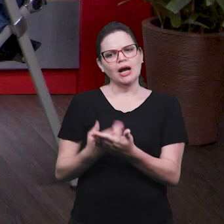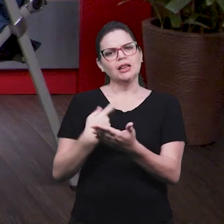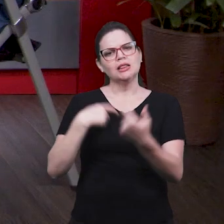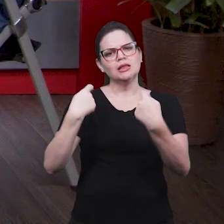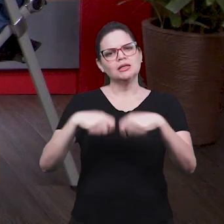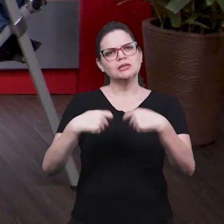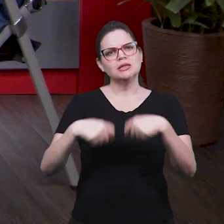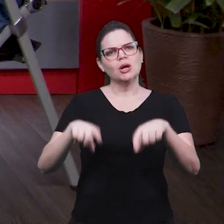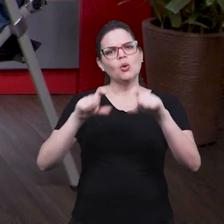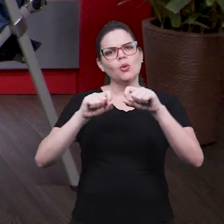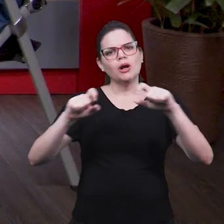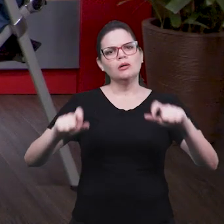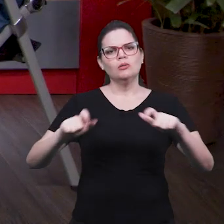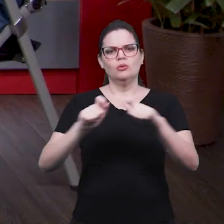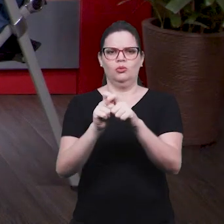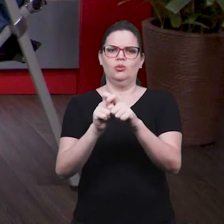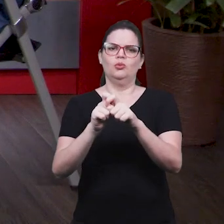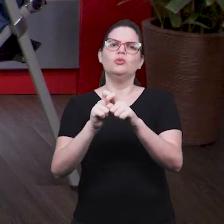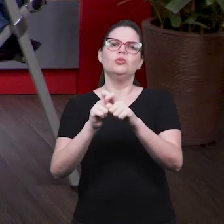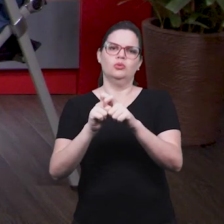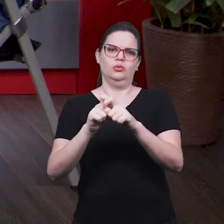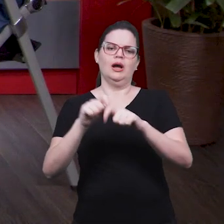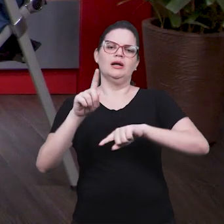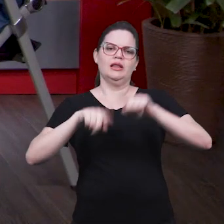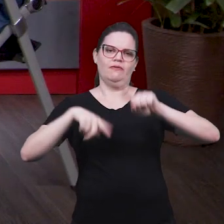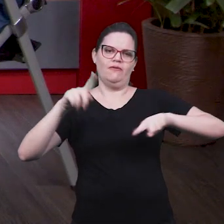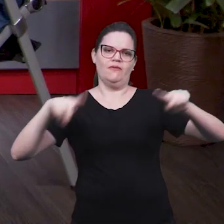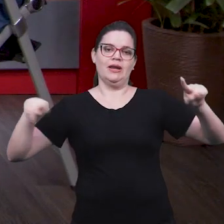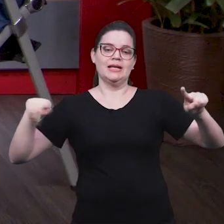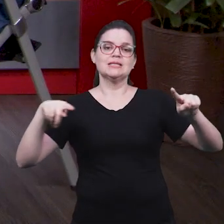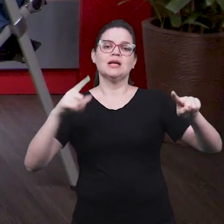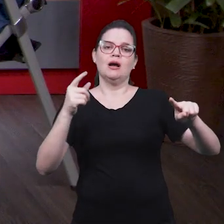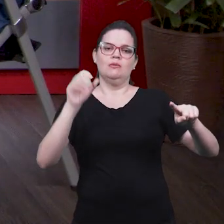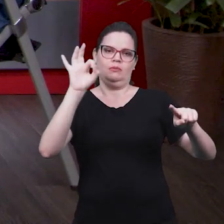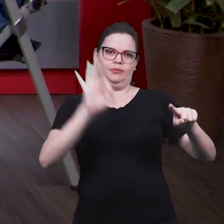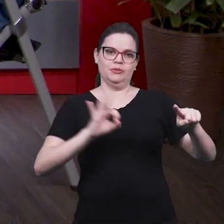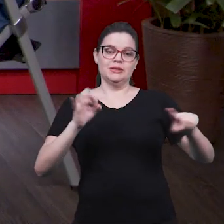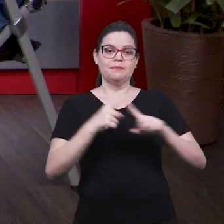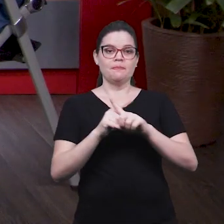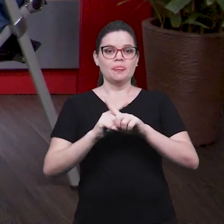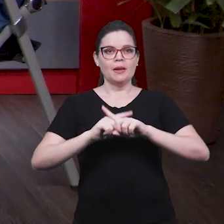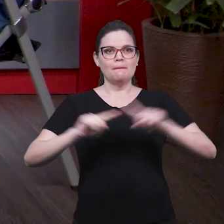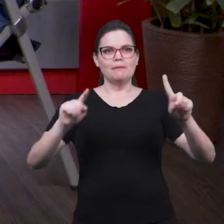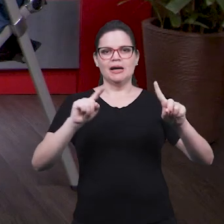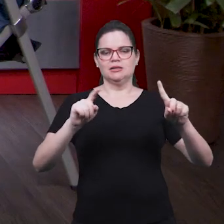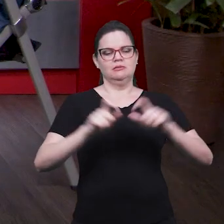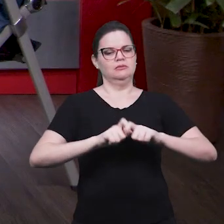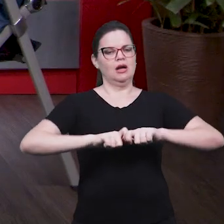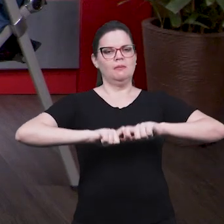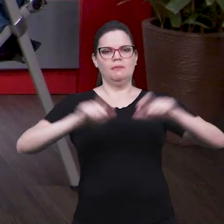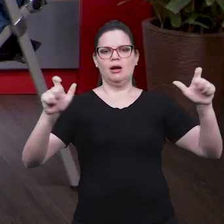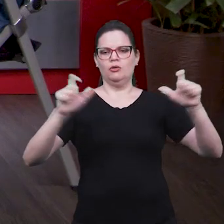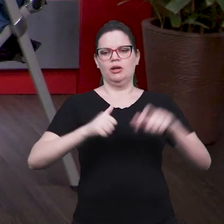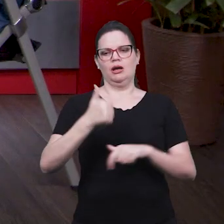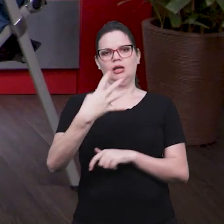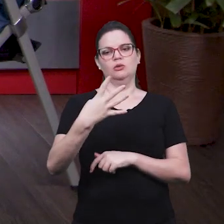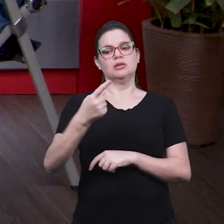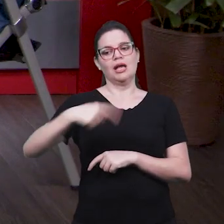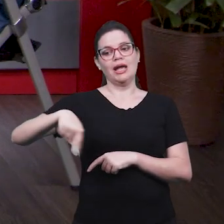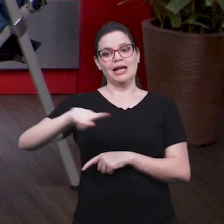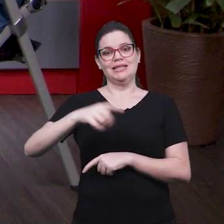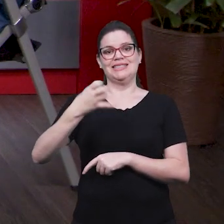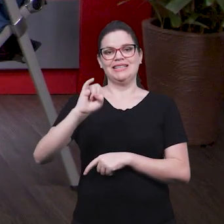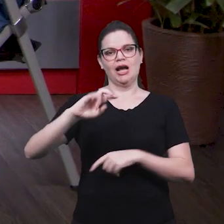estudo atuarial e há necessidade de progressão dessa alíquota. Mas para isso é uma série de ritos que tem que ser feito